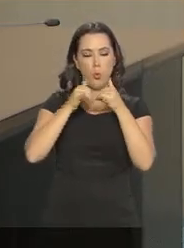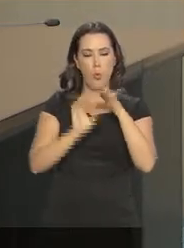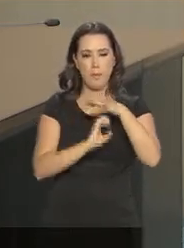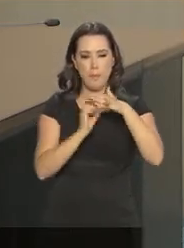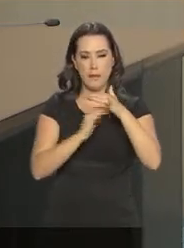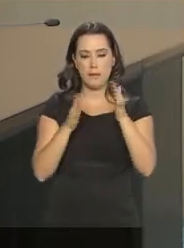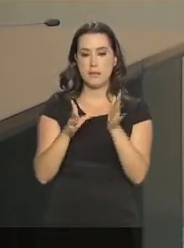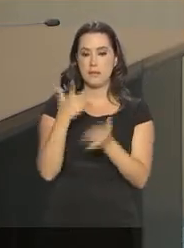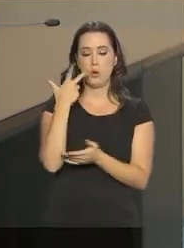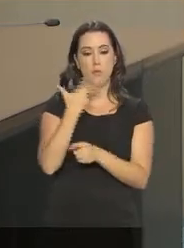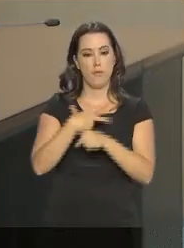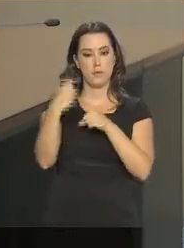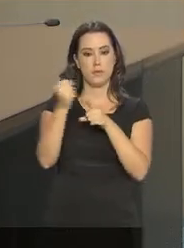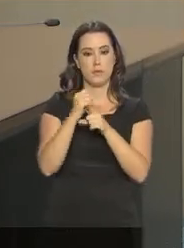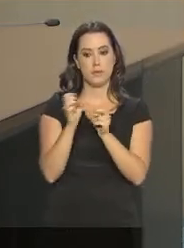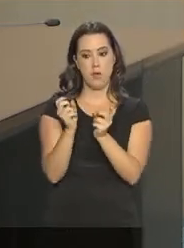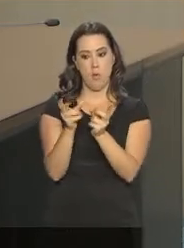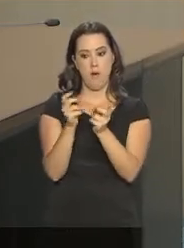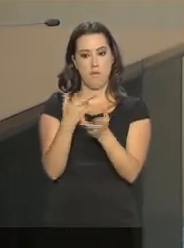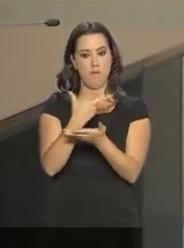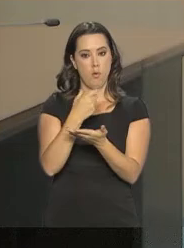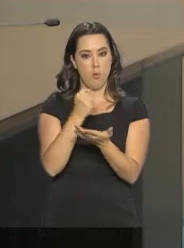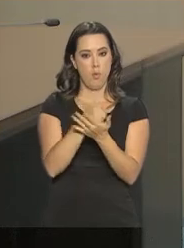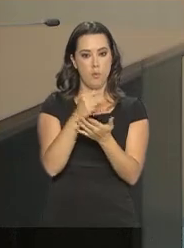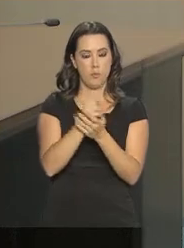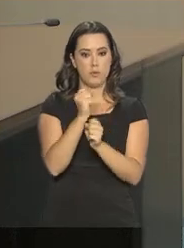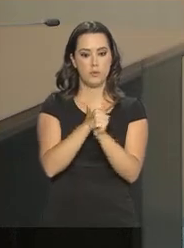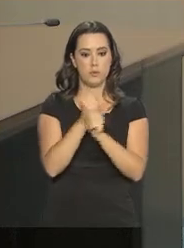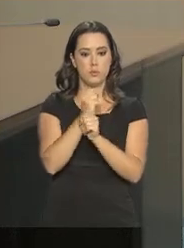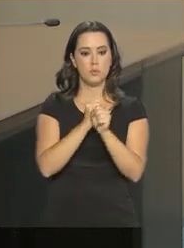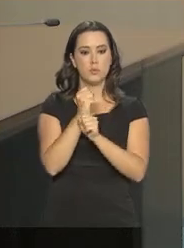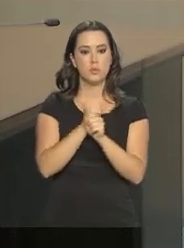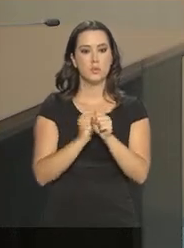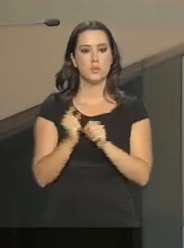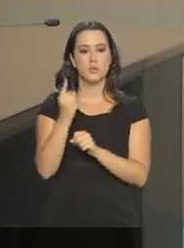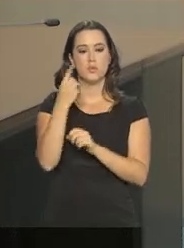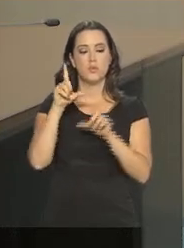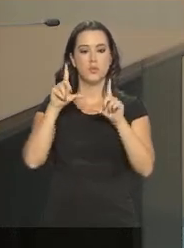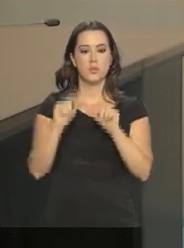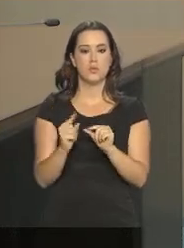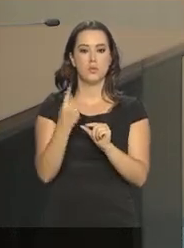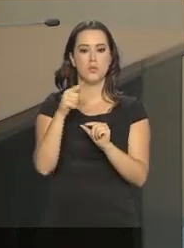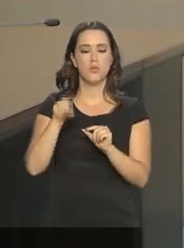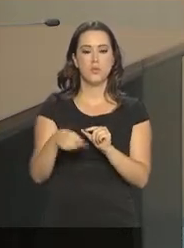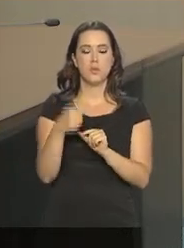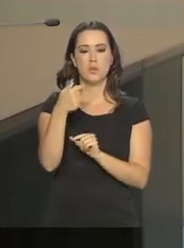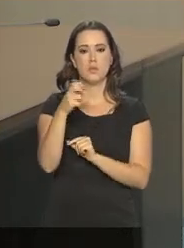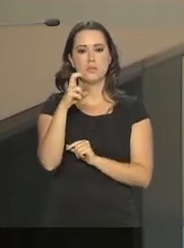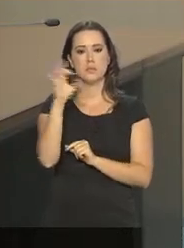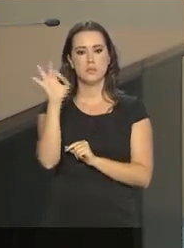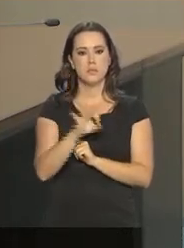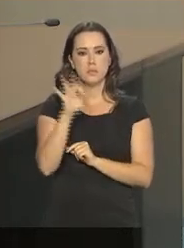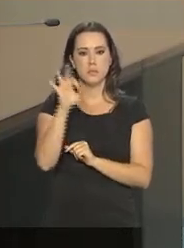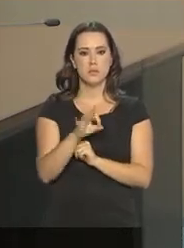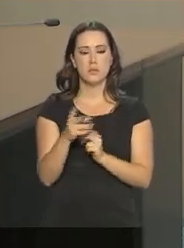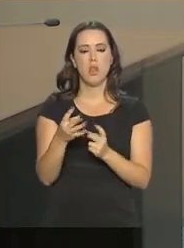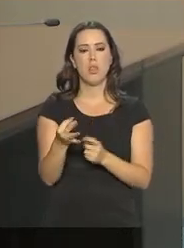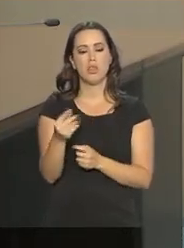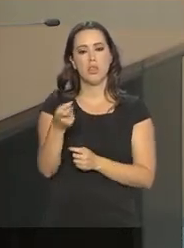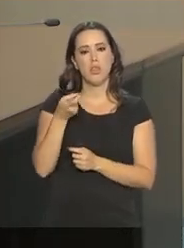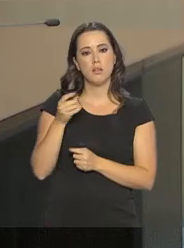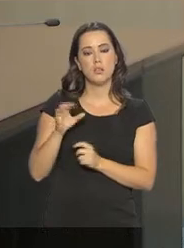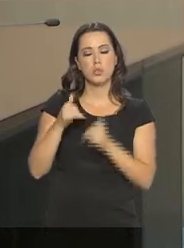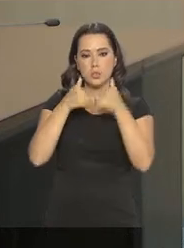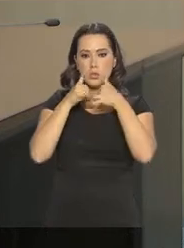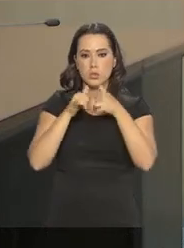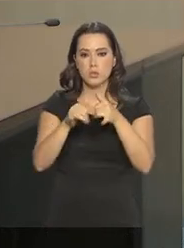deste ano em são paulo a empresa se comprometeu a reduzir um firulas 75 por cento a tarifa de energia elétrica no estado de